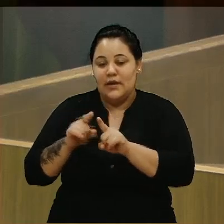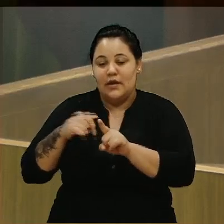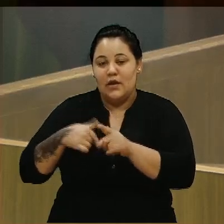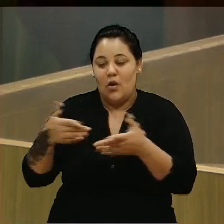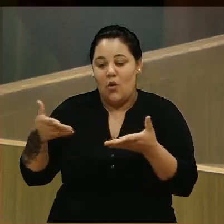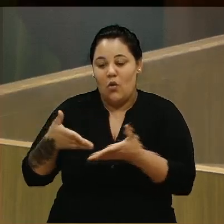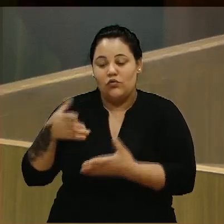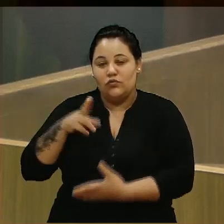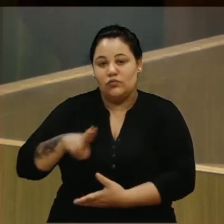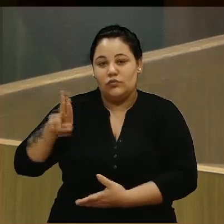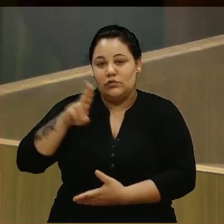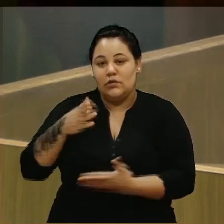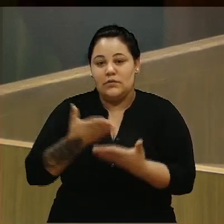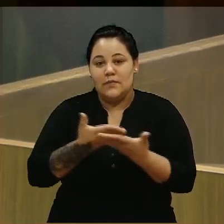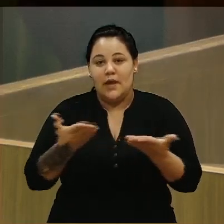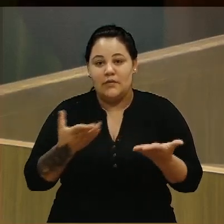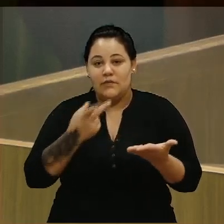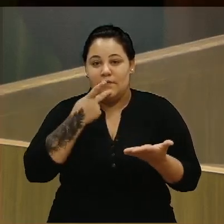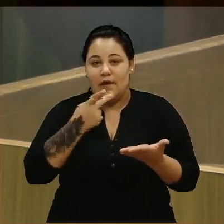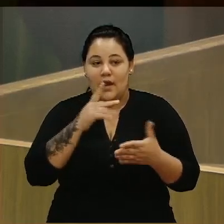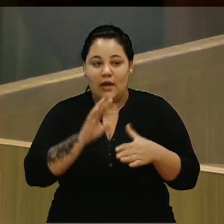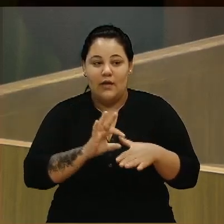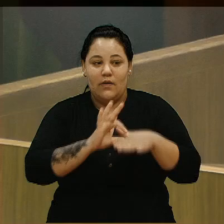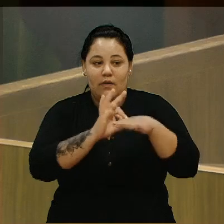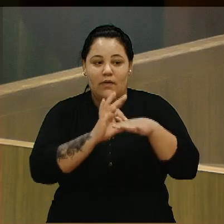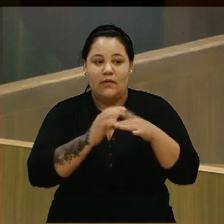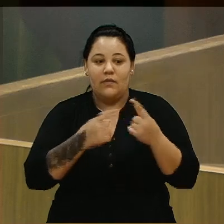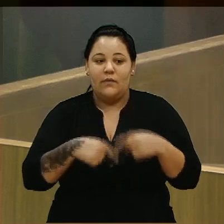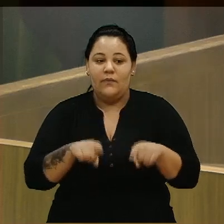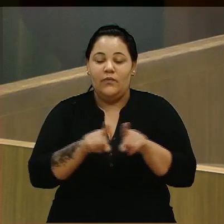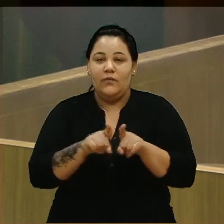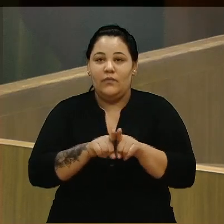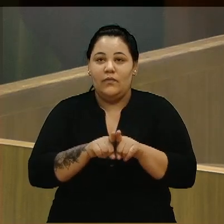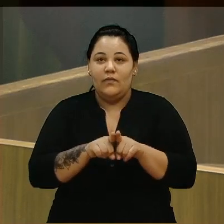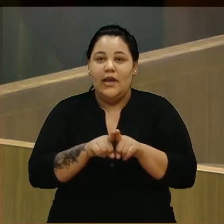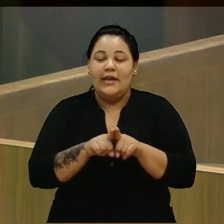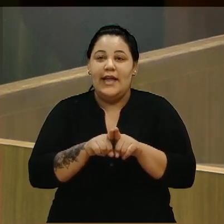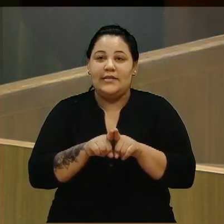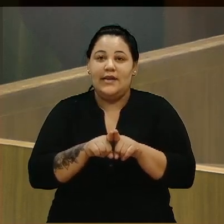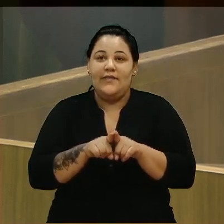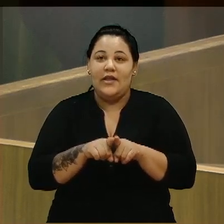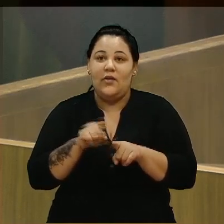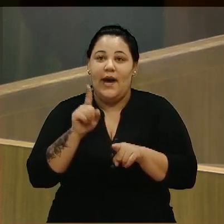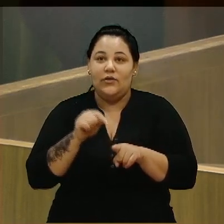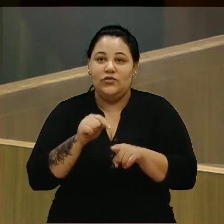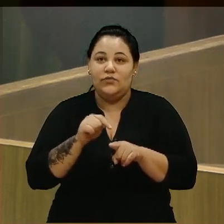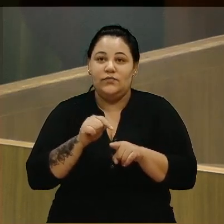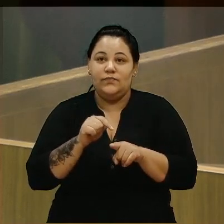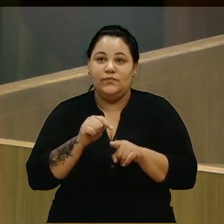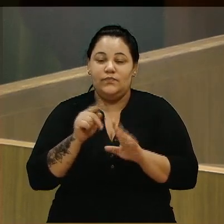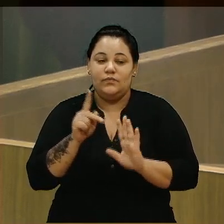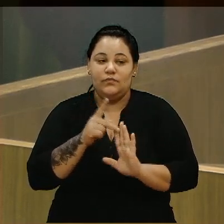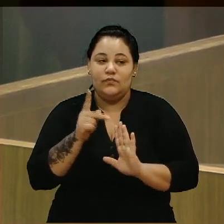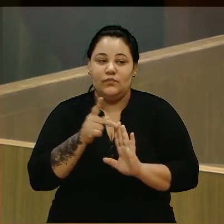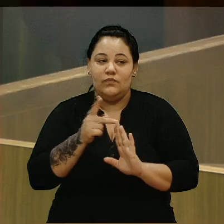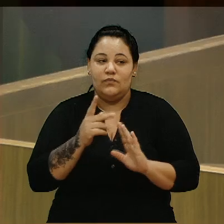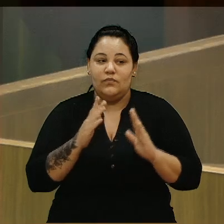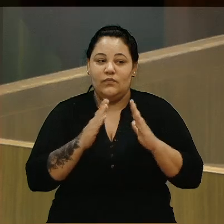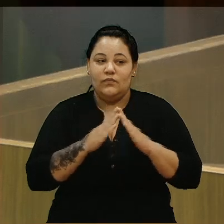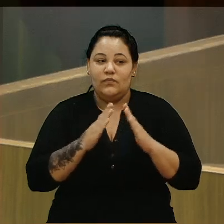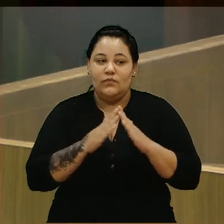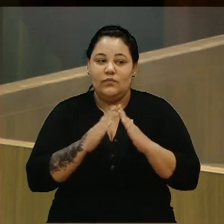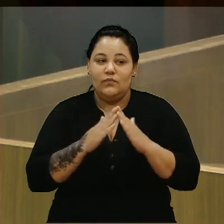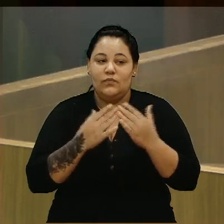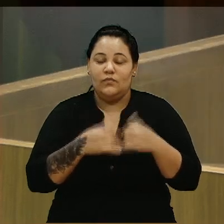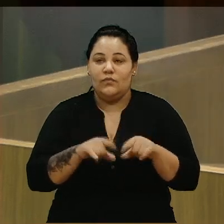nosso espaço de declaração de líder para contar um pouco de alguns projetos que nós protocolamos na casa e de uma pauta que